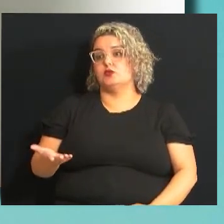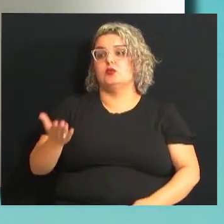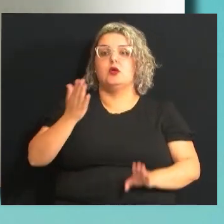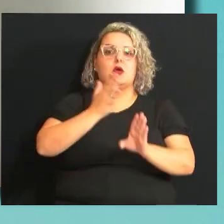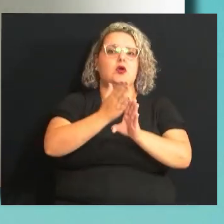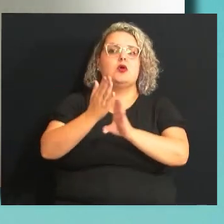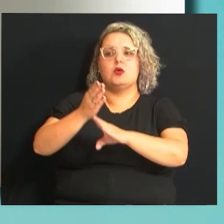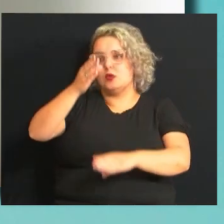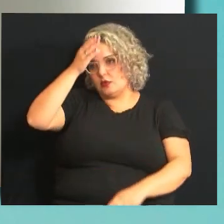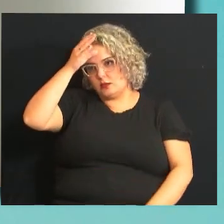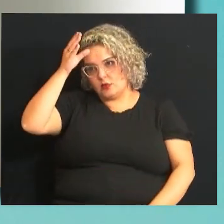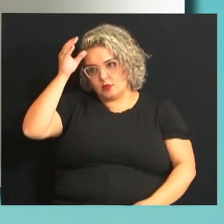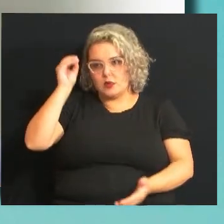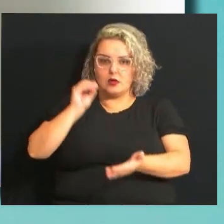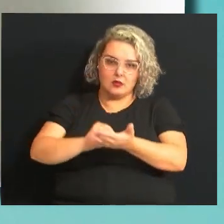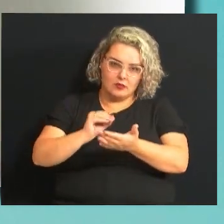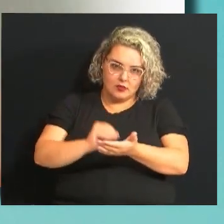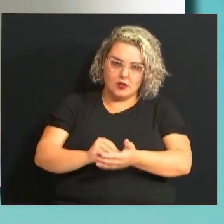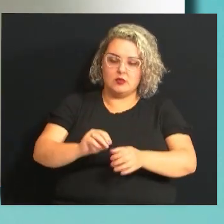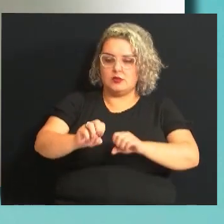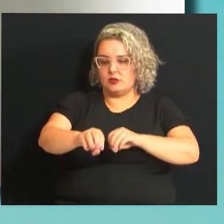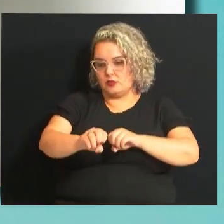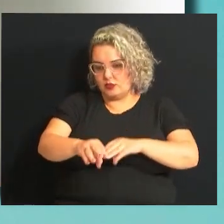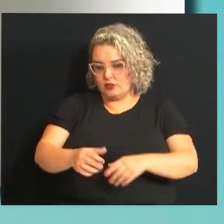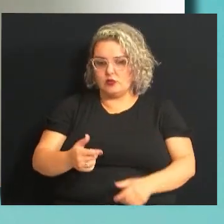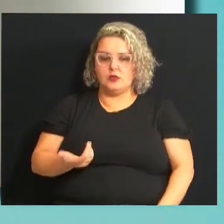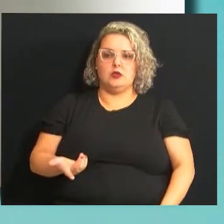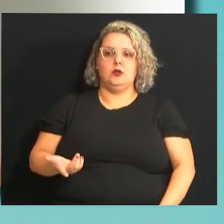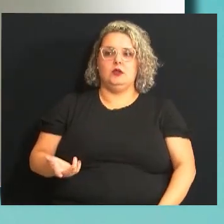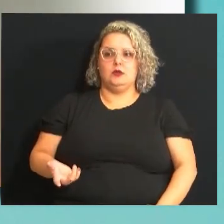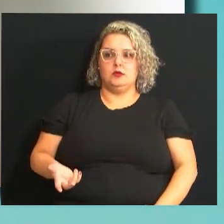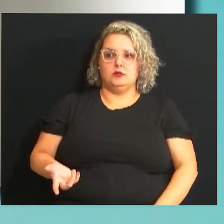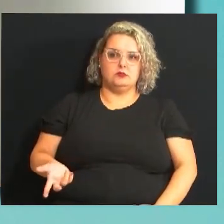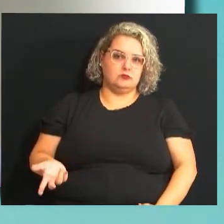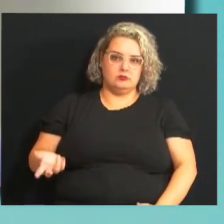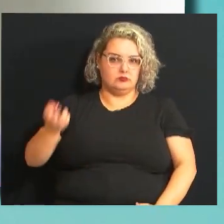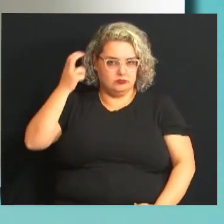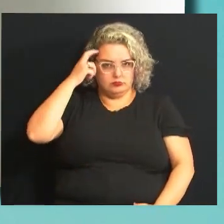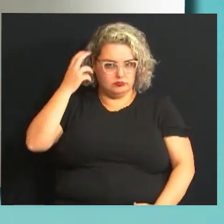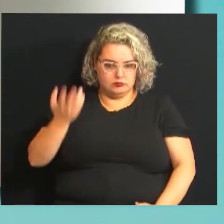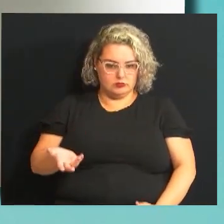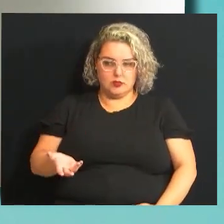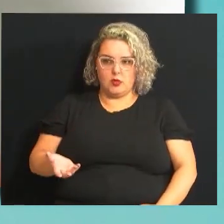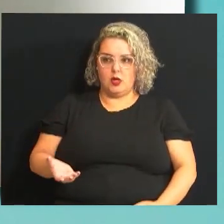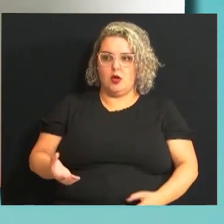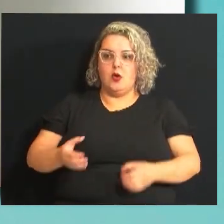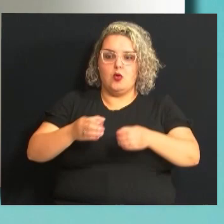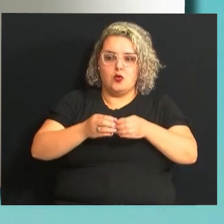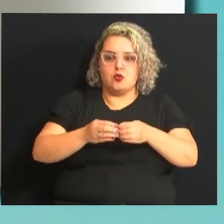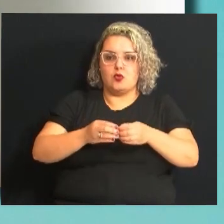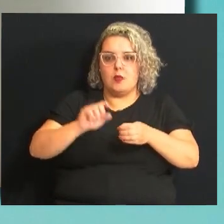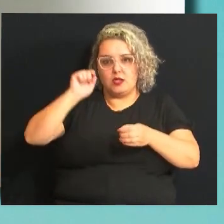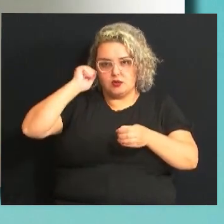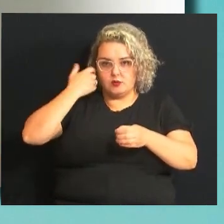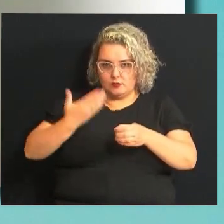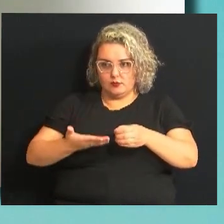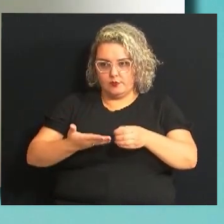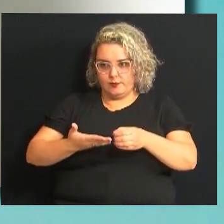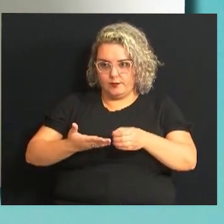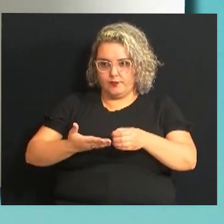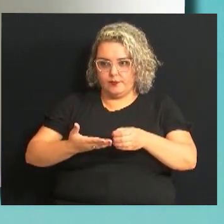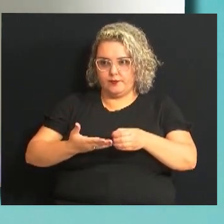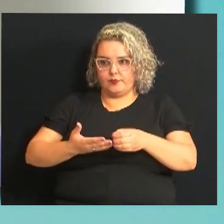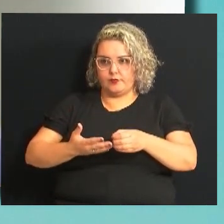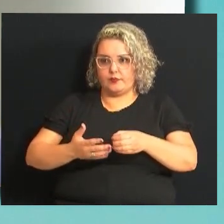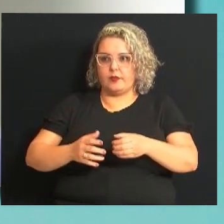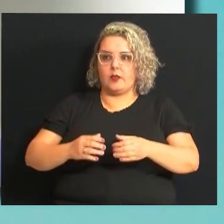de modo geral, não consegue encontrar clientes porque falta educação em relação àqueles itens. Um exemplo é o tomate preto.